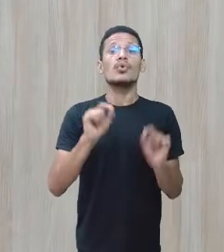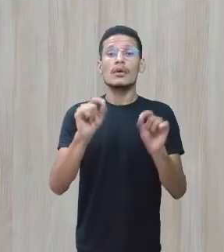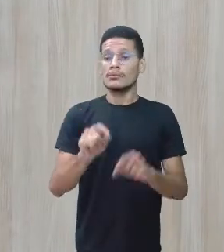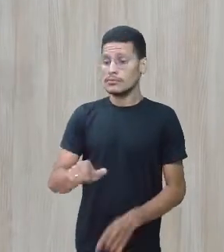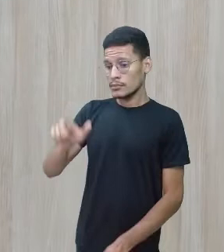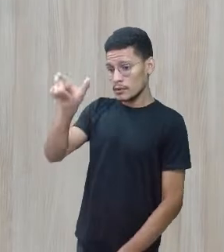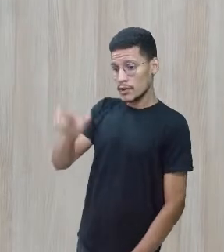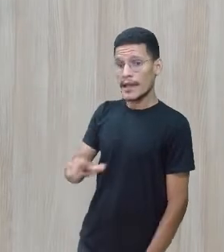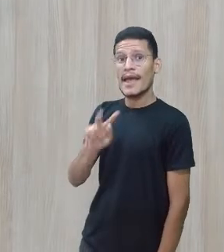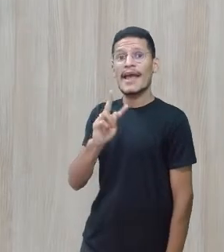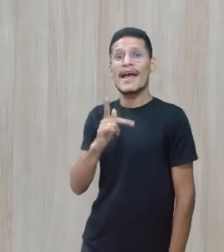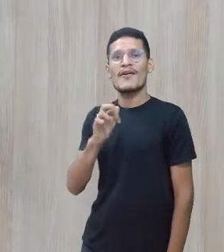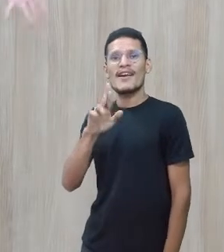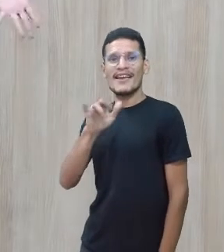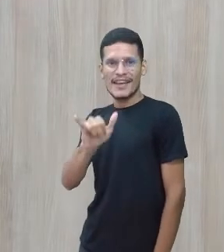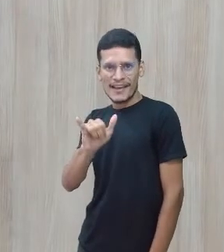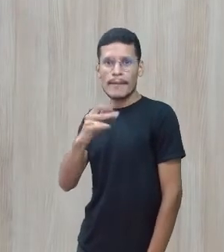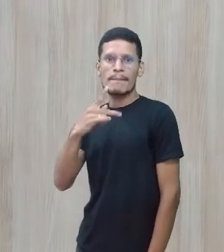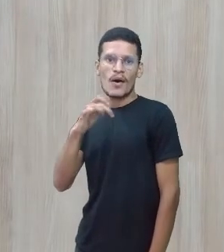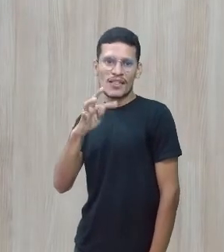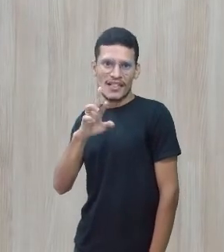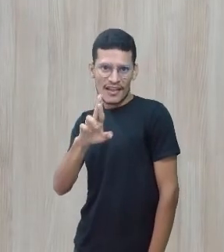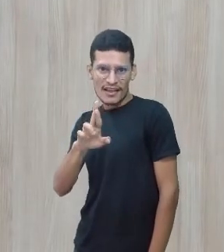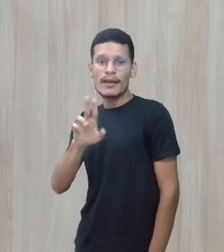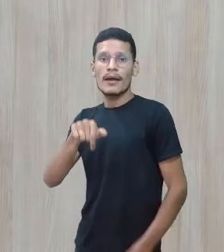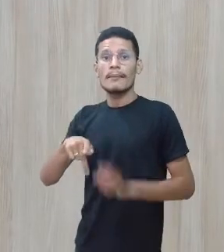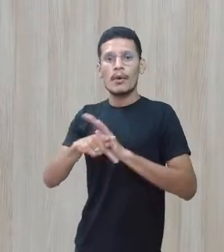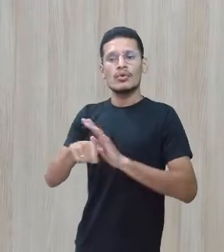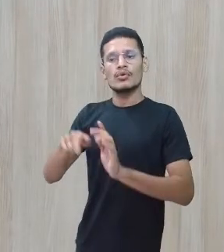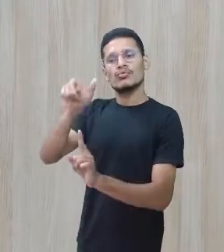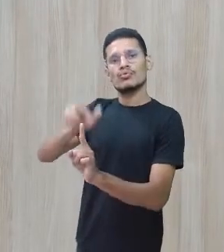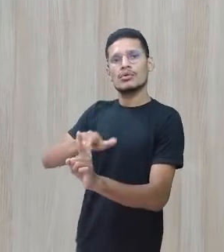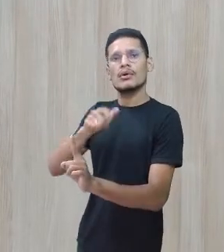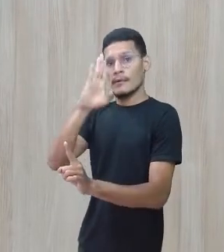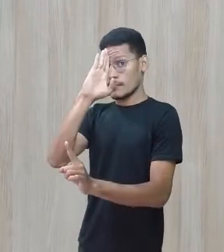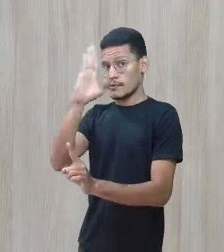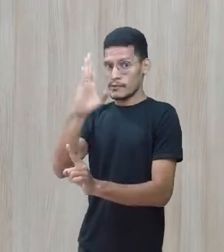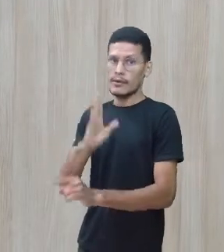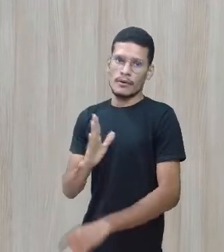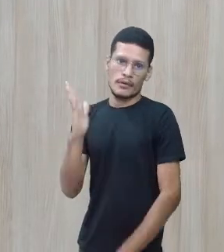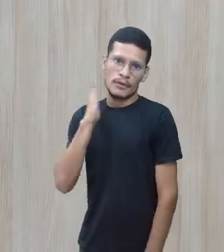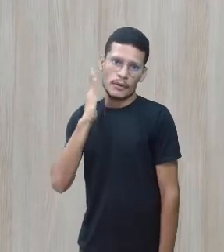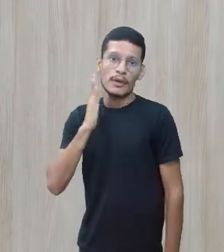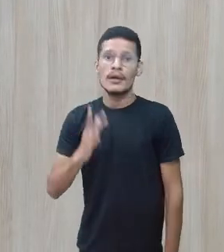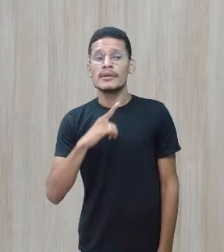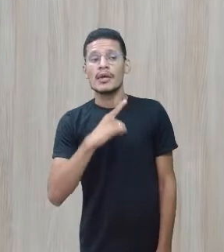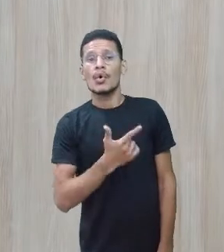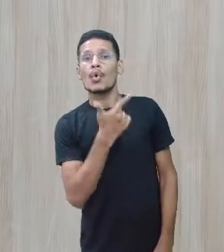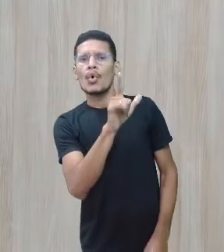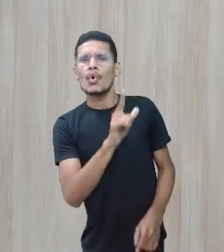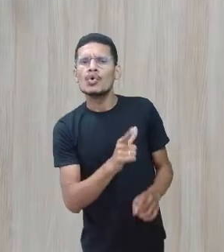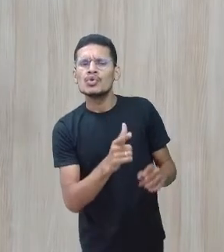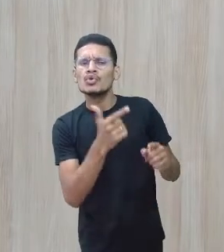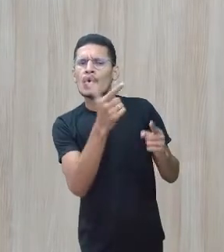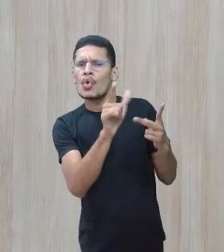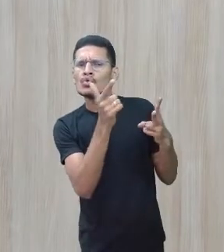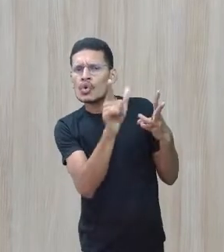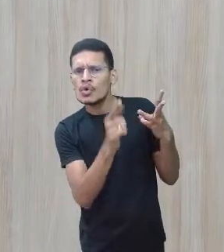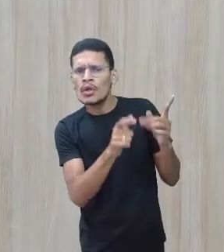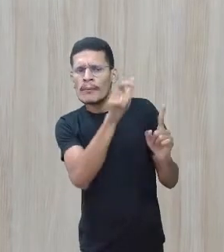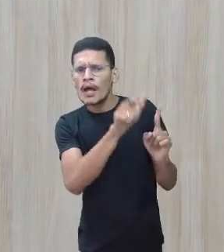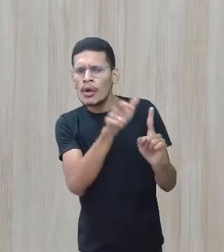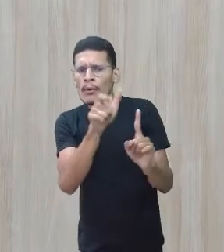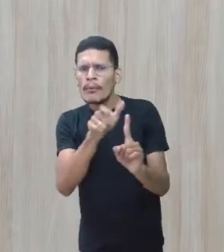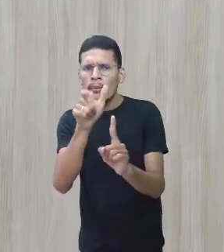Harry Potter é o protagonista, né? E a gente tem, por exemplo, os outros